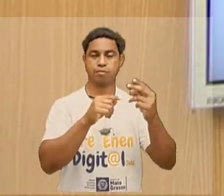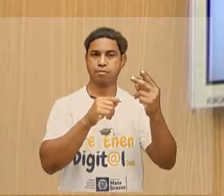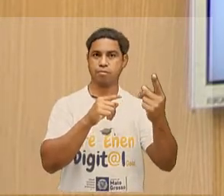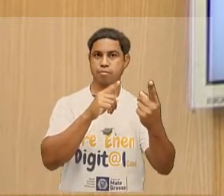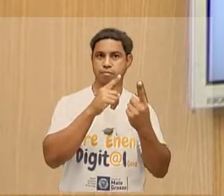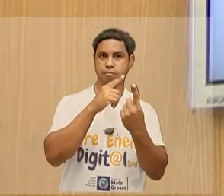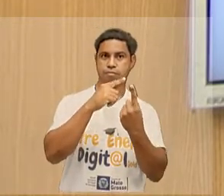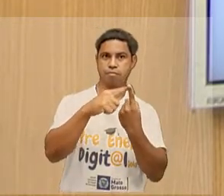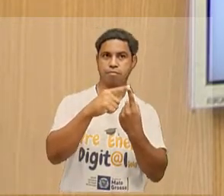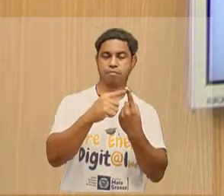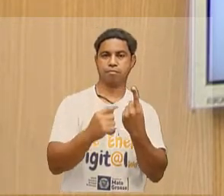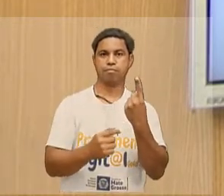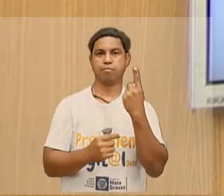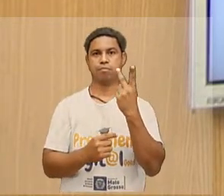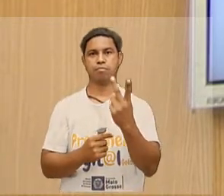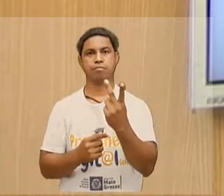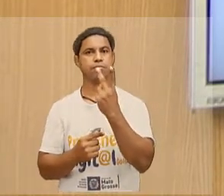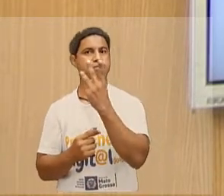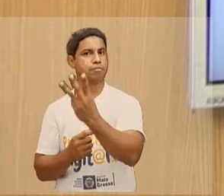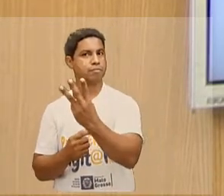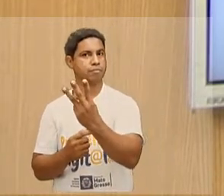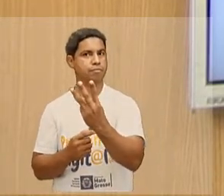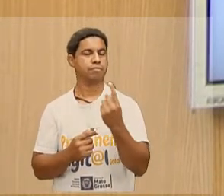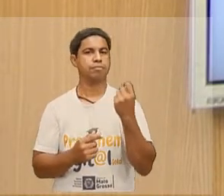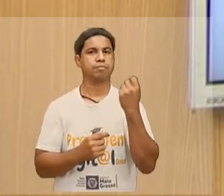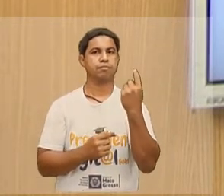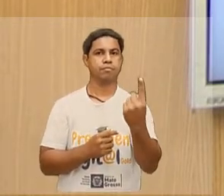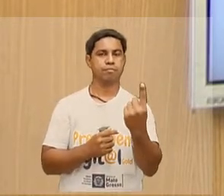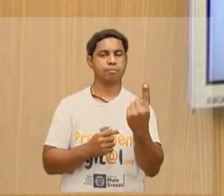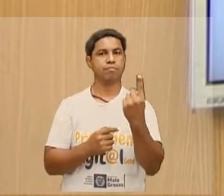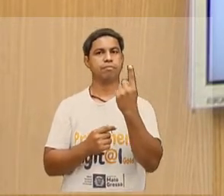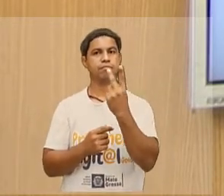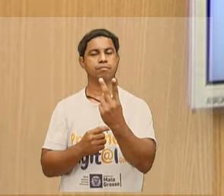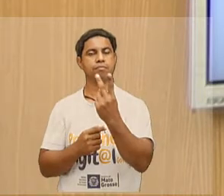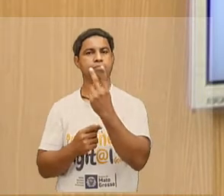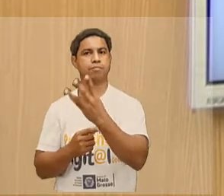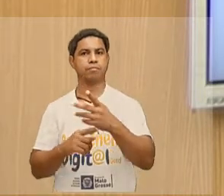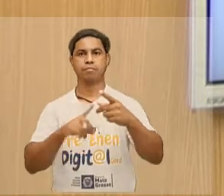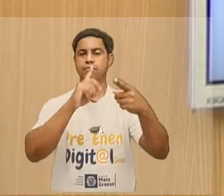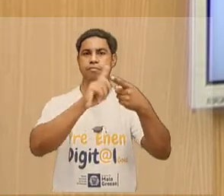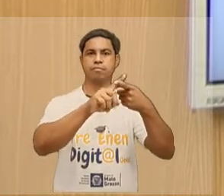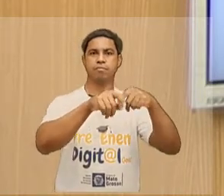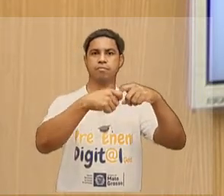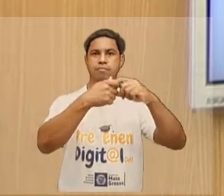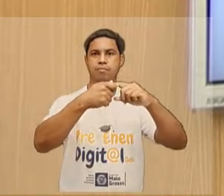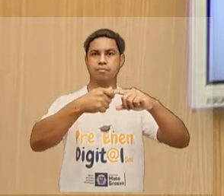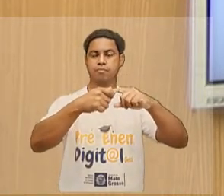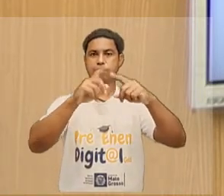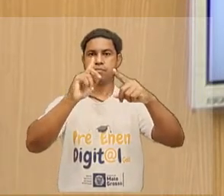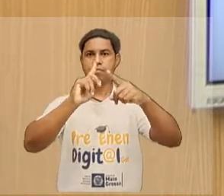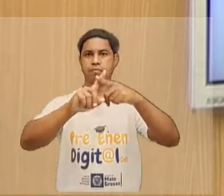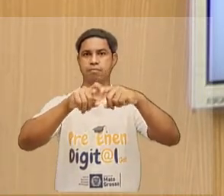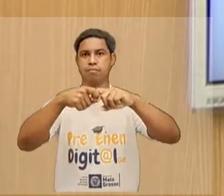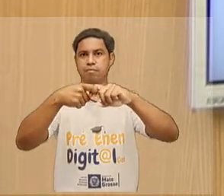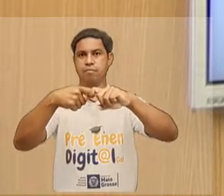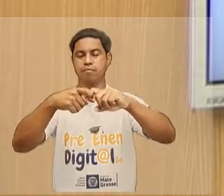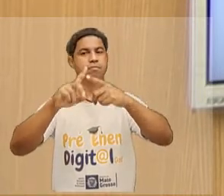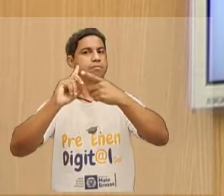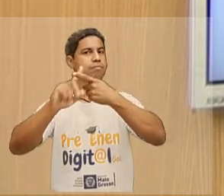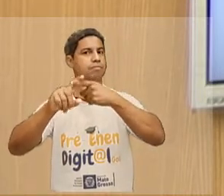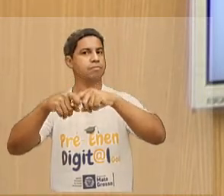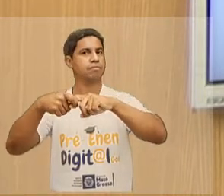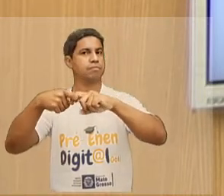2, 3. 1, 2, 3. Eu tenho nó, nó. Aqui não é nó. Aqui não é